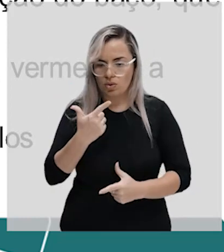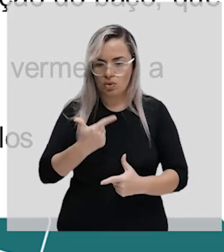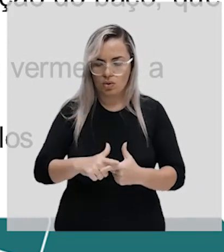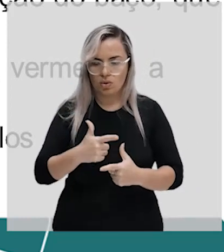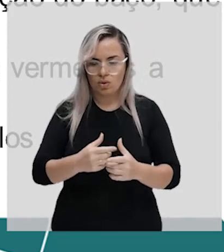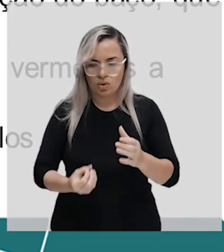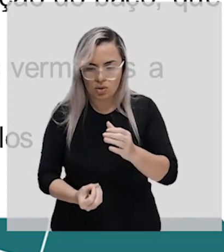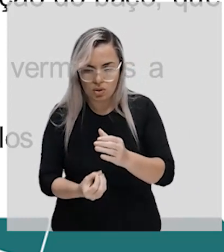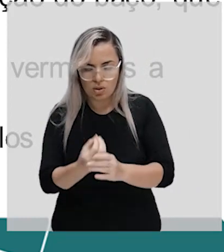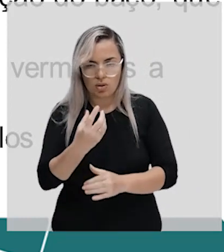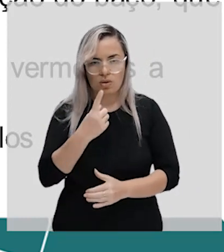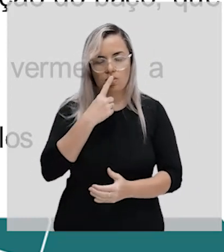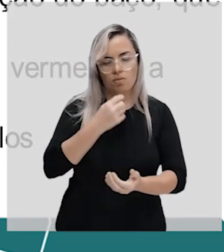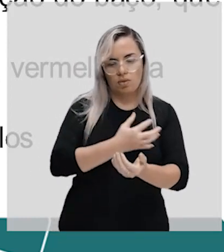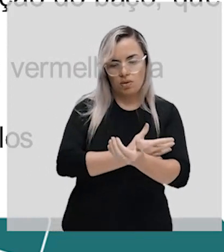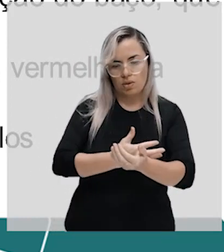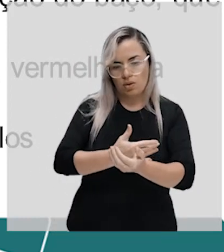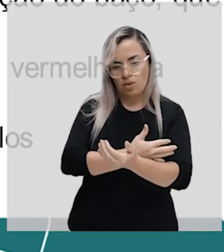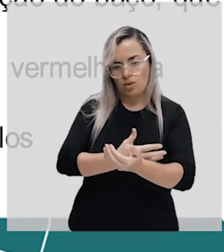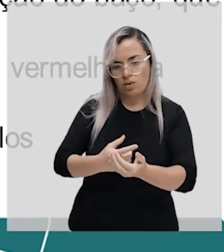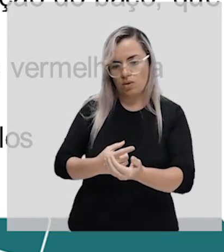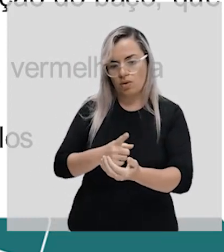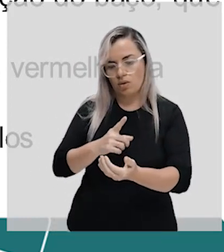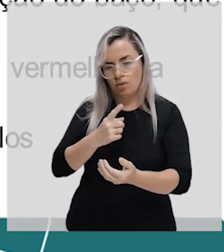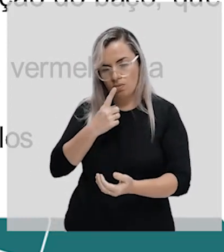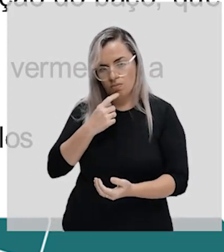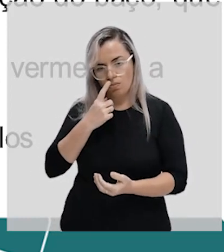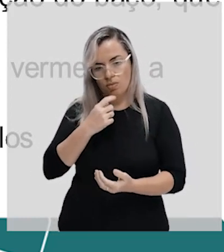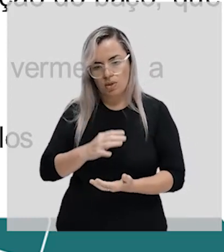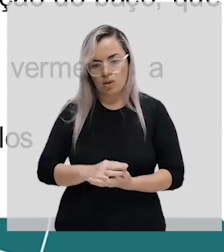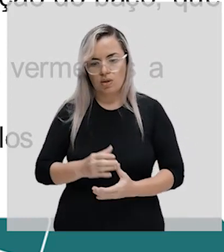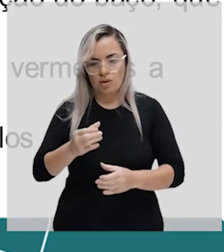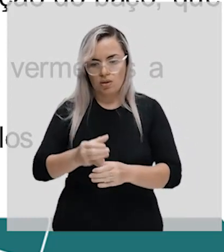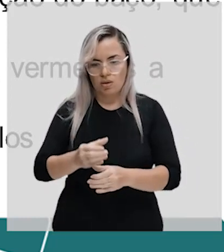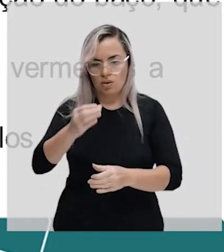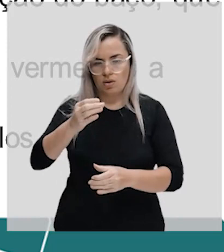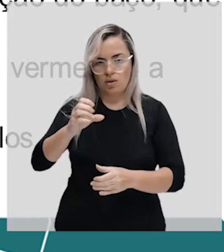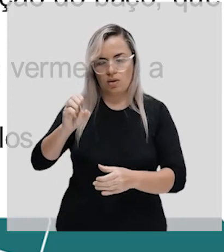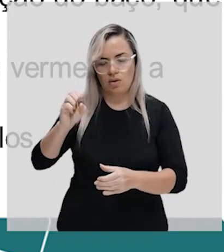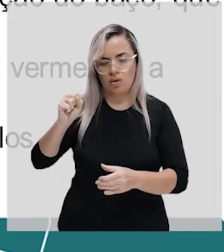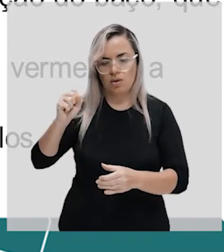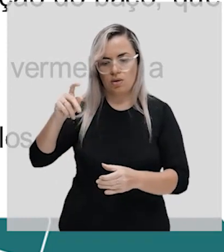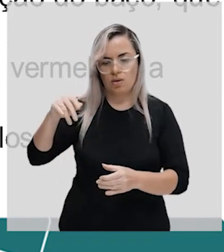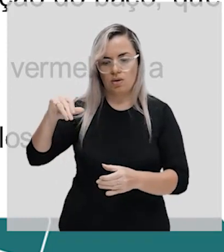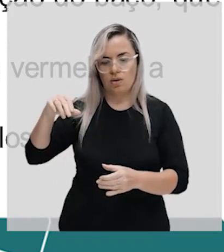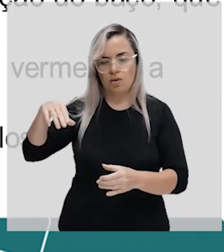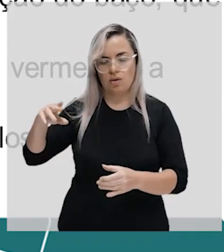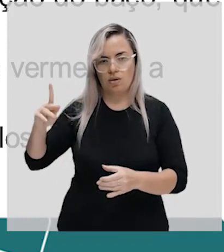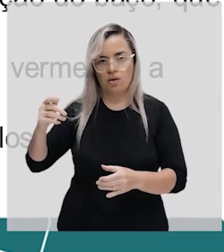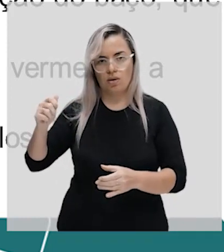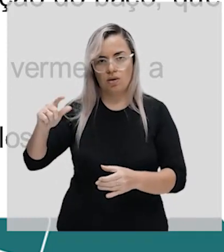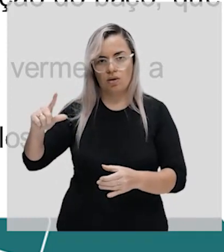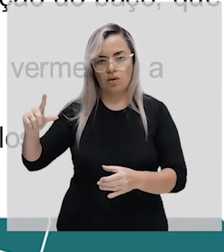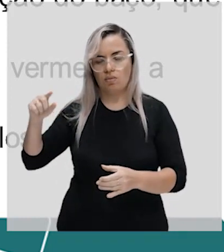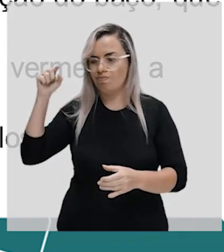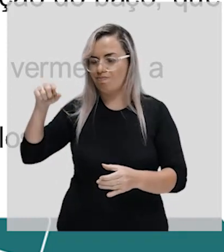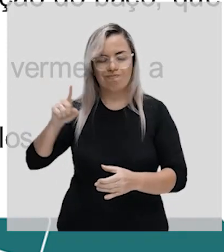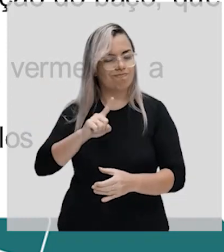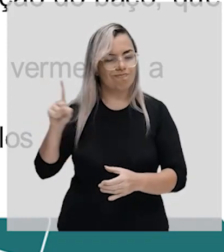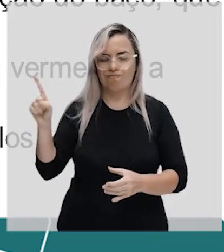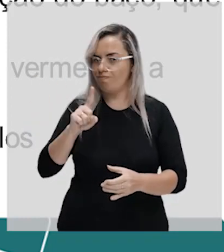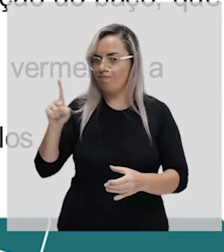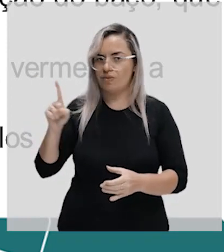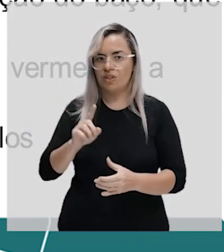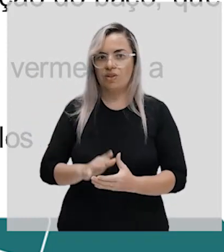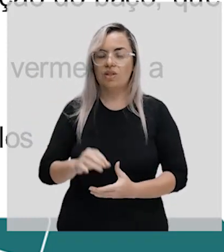produção de glóbulos vermelhos pela medula espinhal. Não, medula espinhal não, medula óssea vermelha. Então, aqui